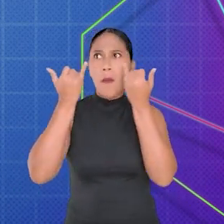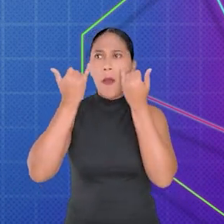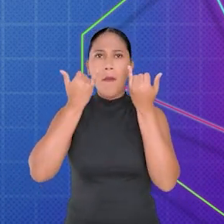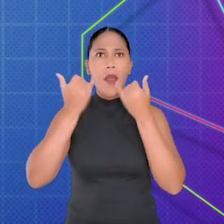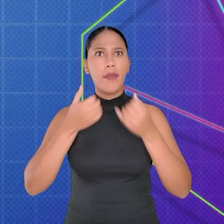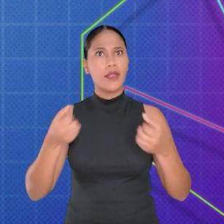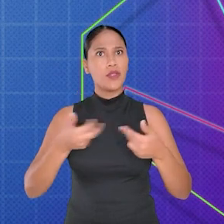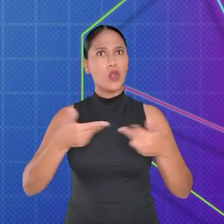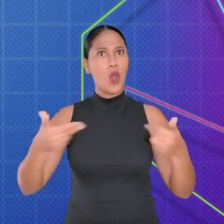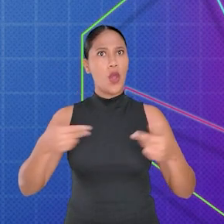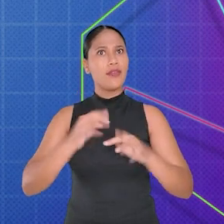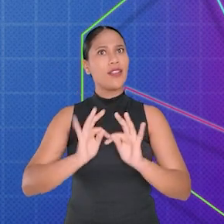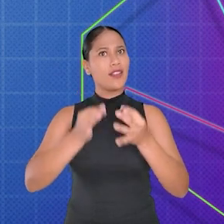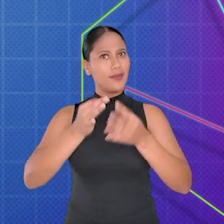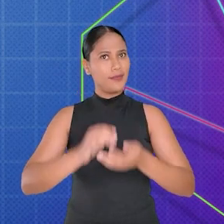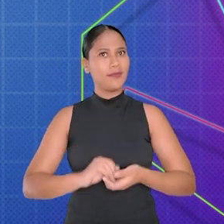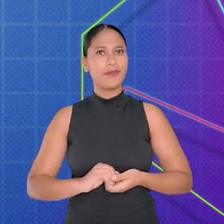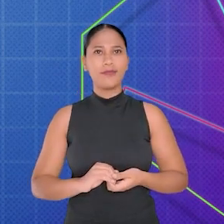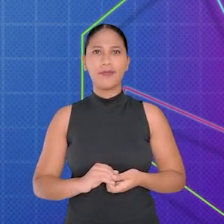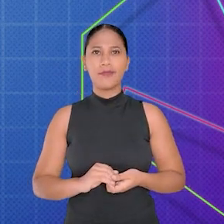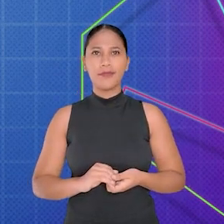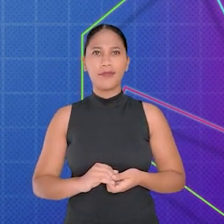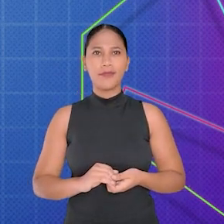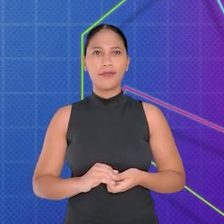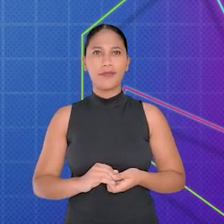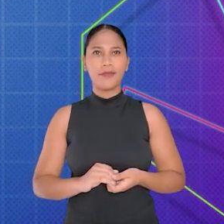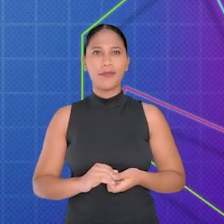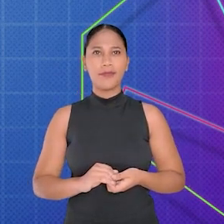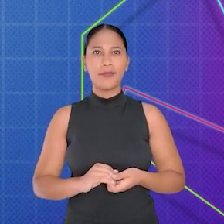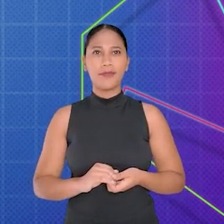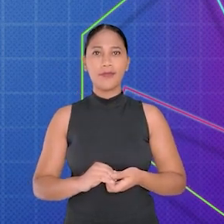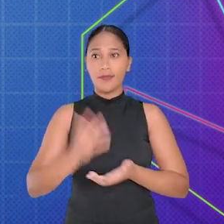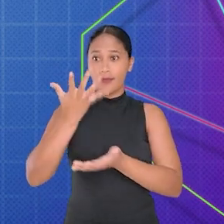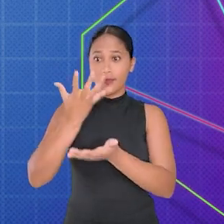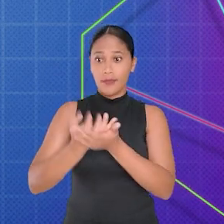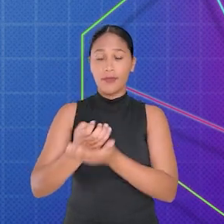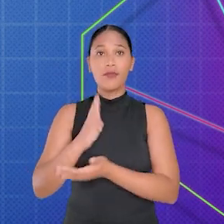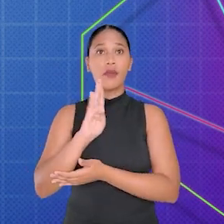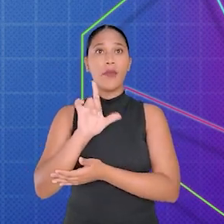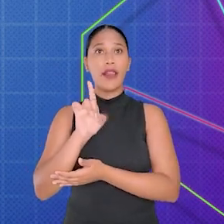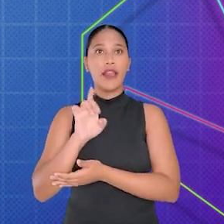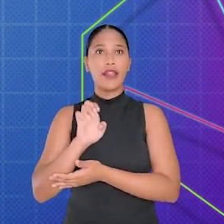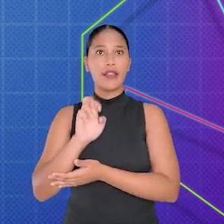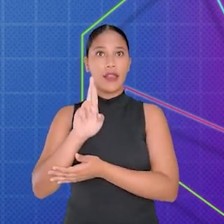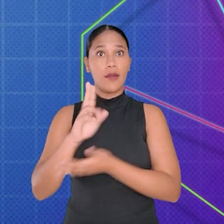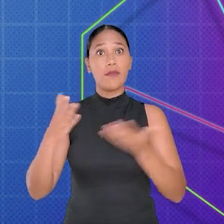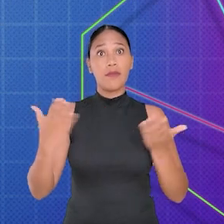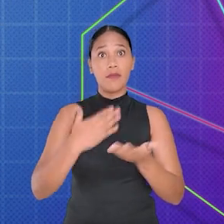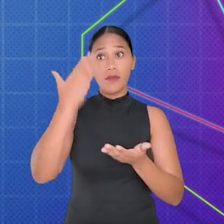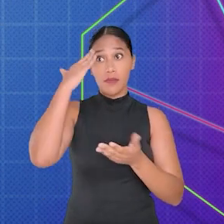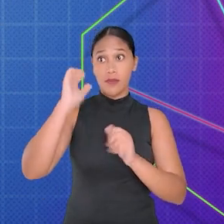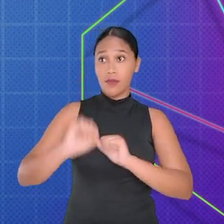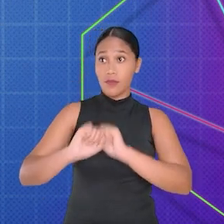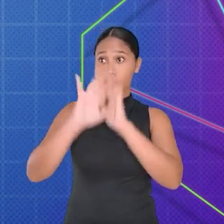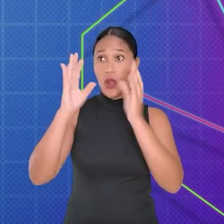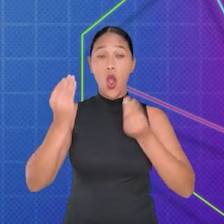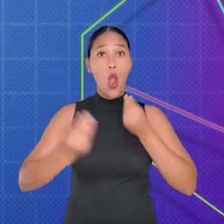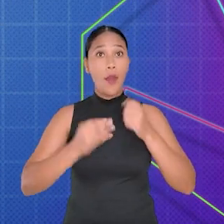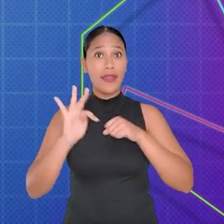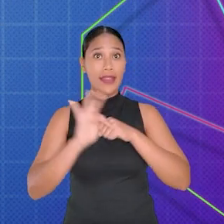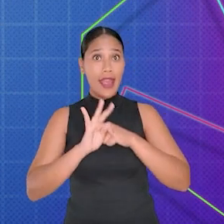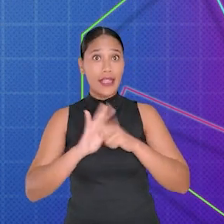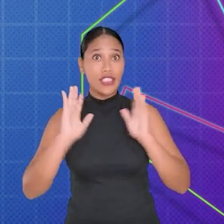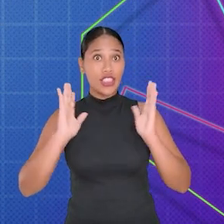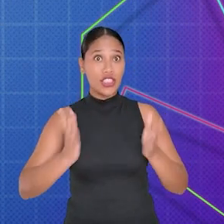em relação às tendências e tecnologias mais recentes. Baixando o Blender. Agora que já entendemos como funcionam as técnicas